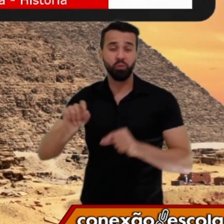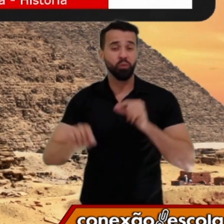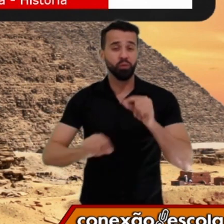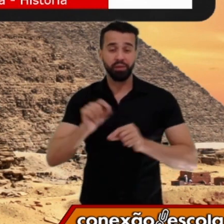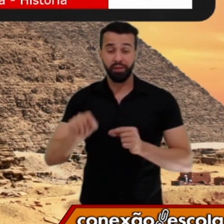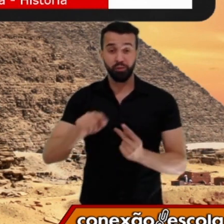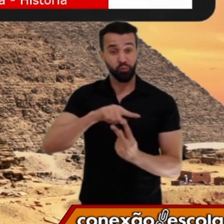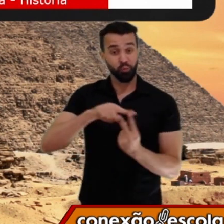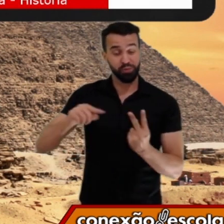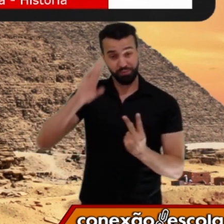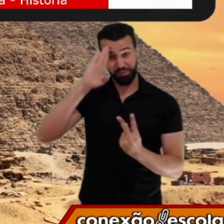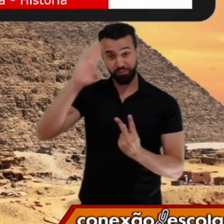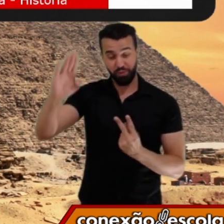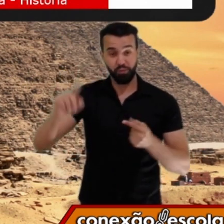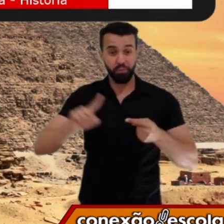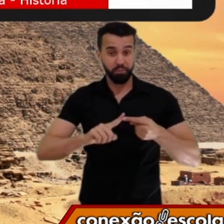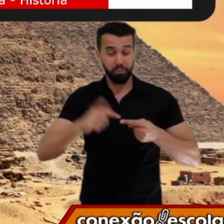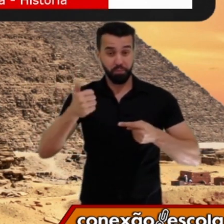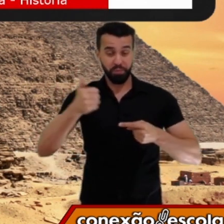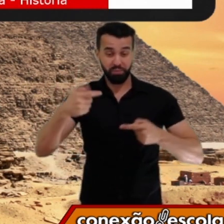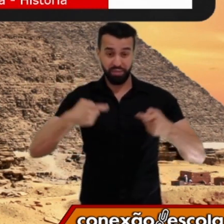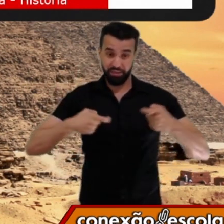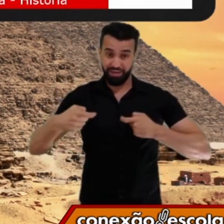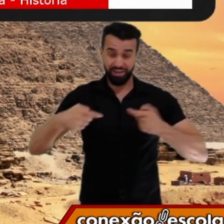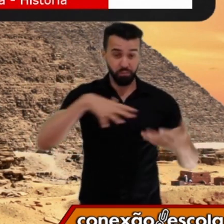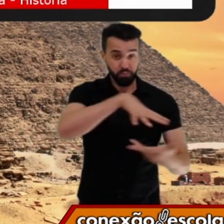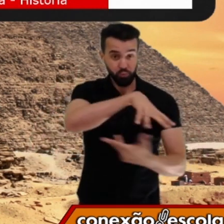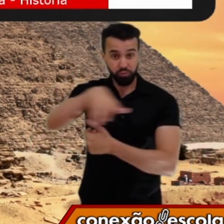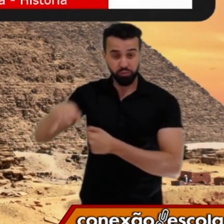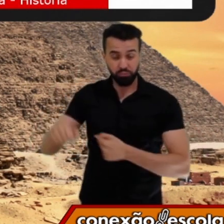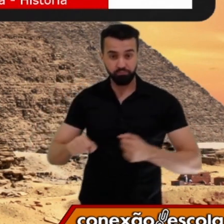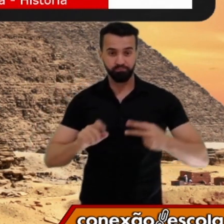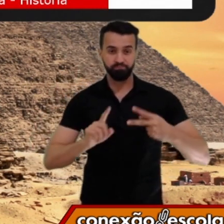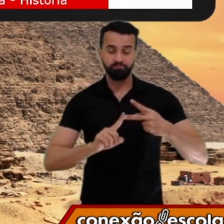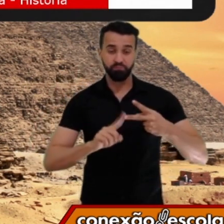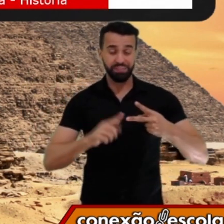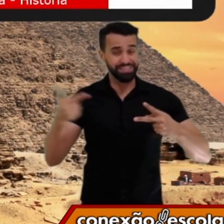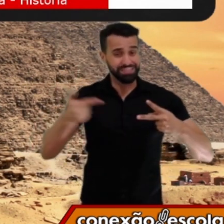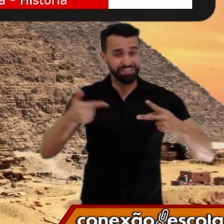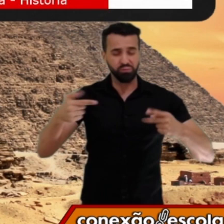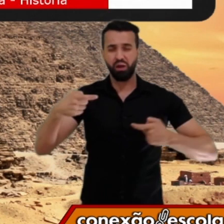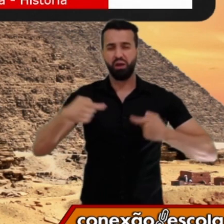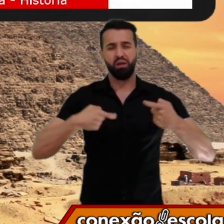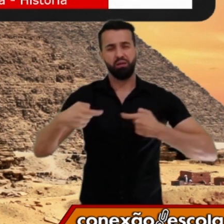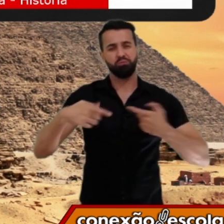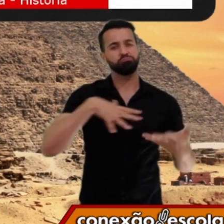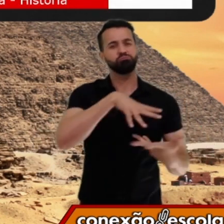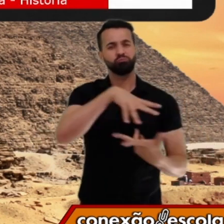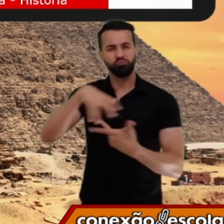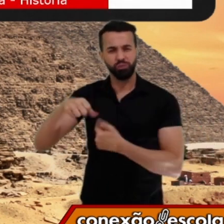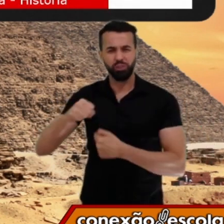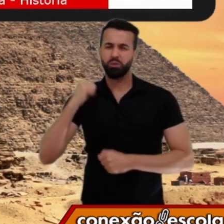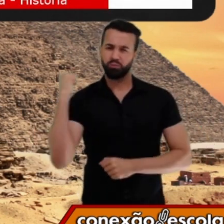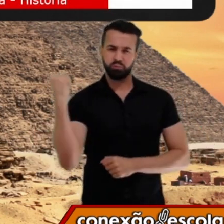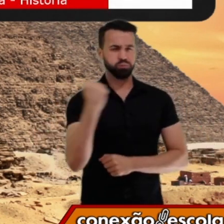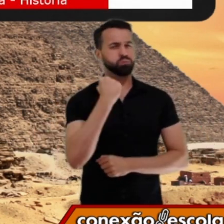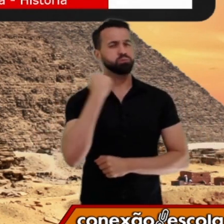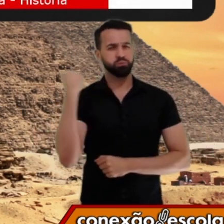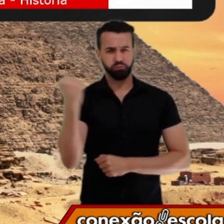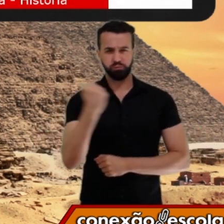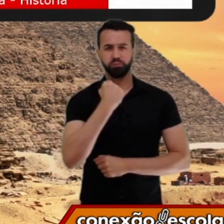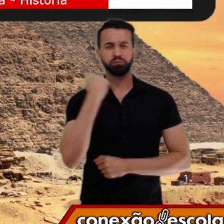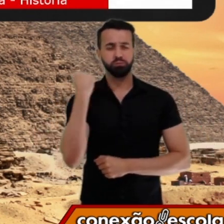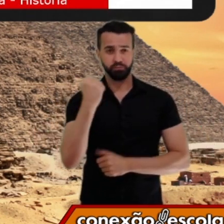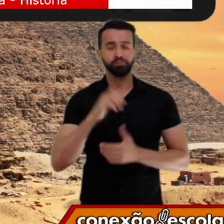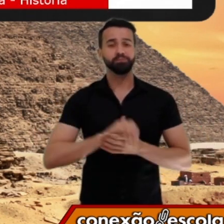duas principais, que nós temos a Primeira Guerra Mundial e a Segunda Guerra Mundial. Então a modernidade, ela também tem o seu